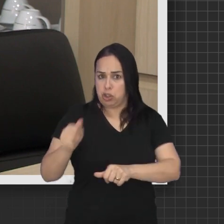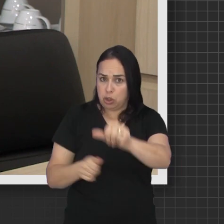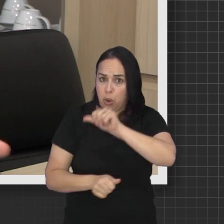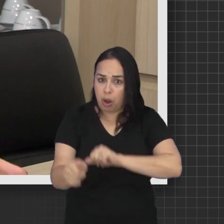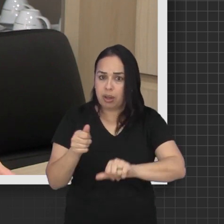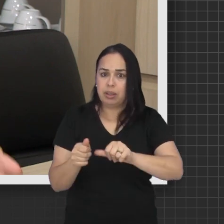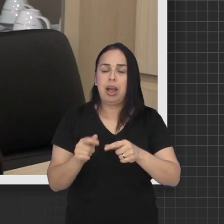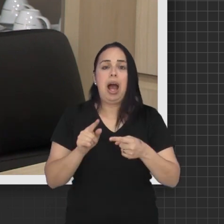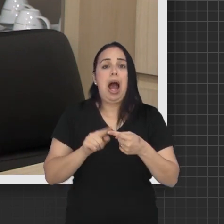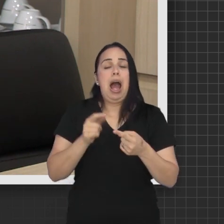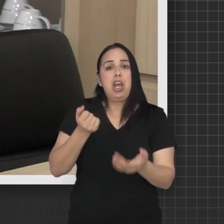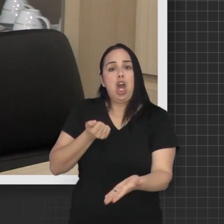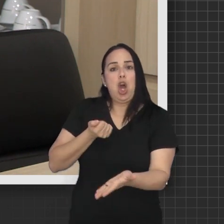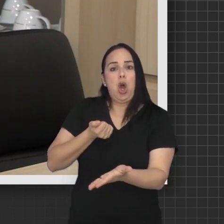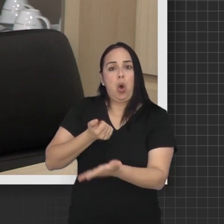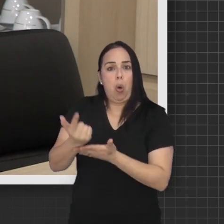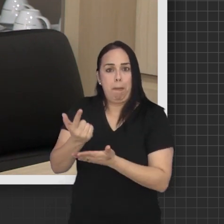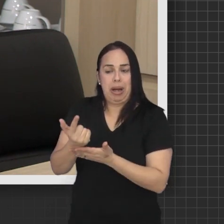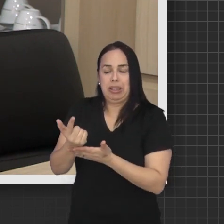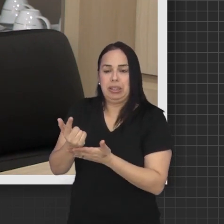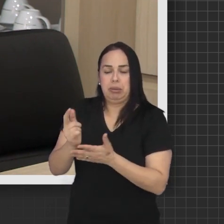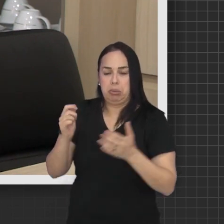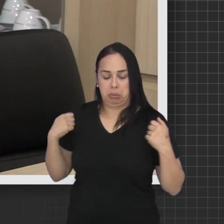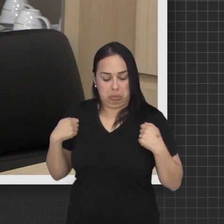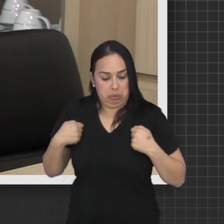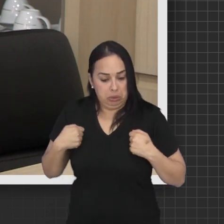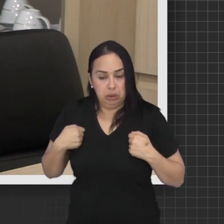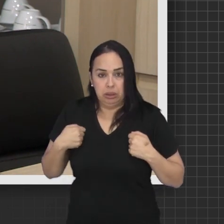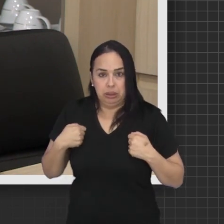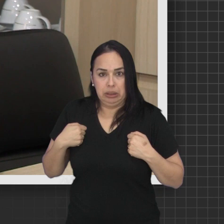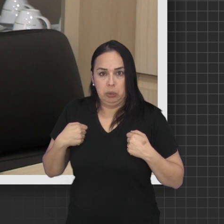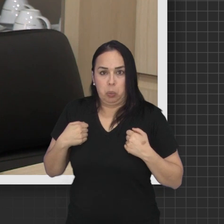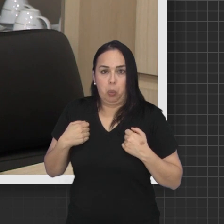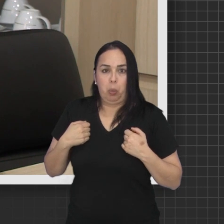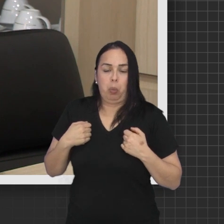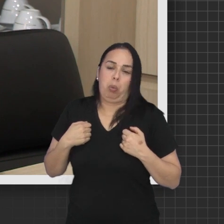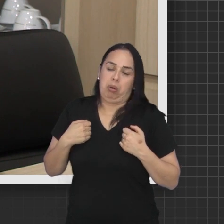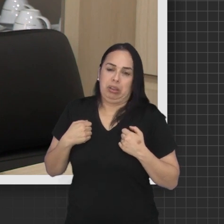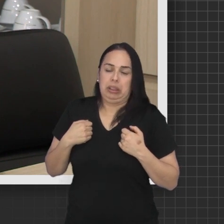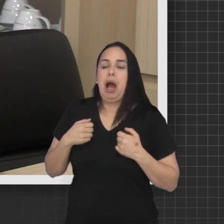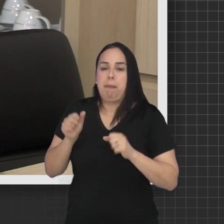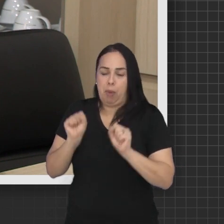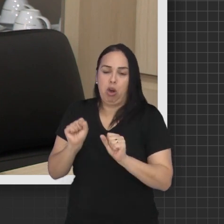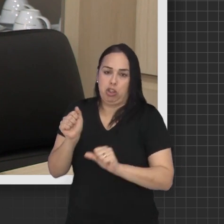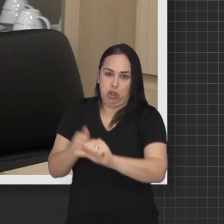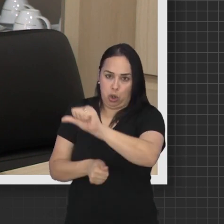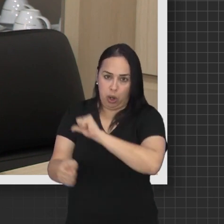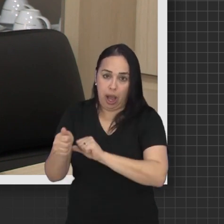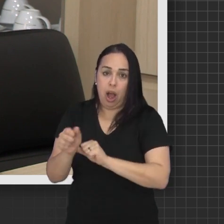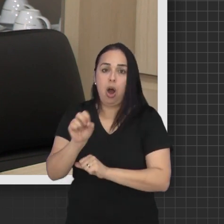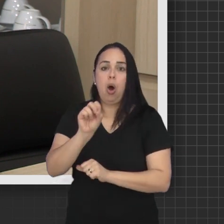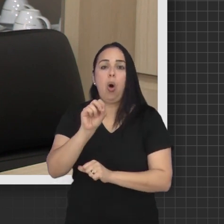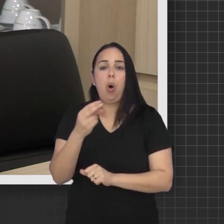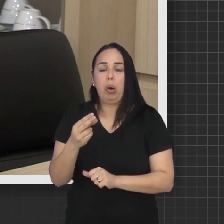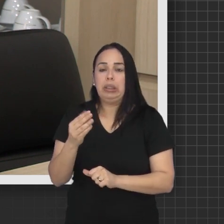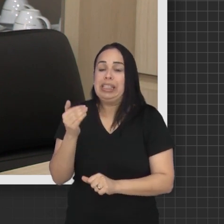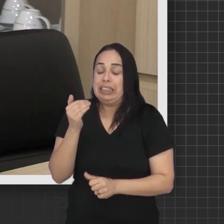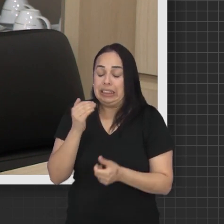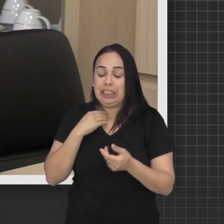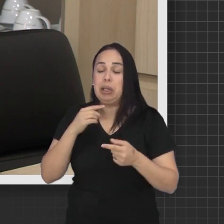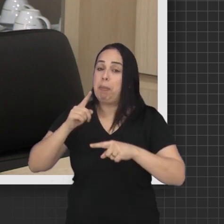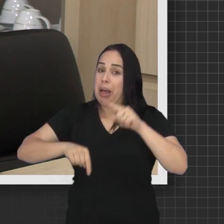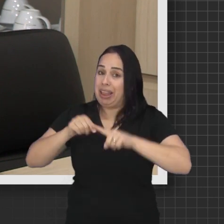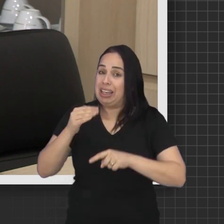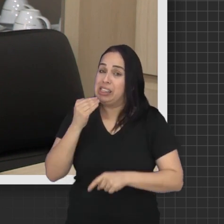Então, em caso eu compro alguma mercadoria que não me serviu, eu tenho ali o direito de trocar na loja, ou se ela apresentar